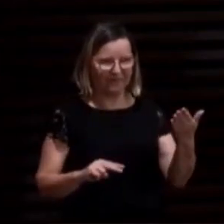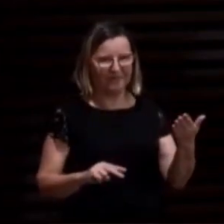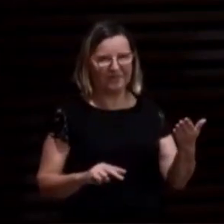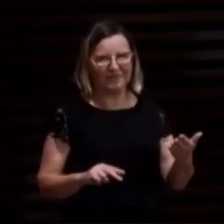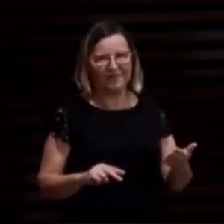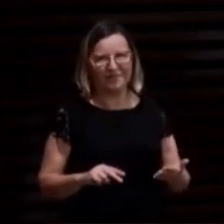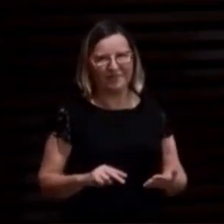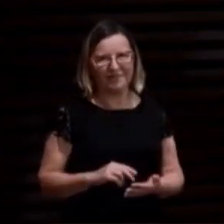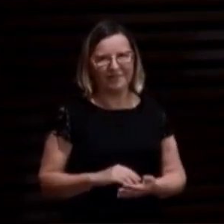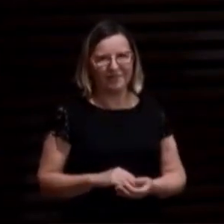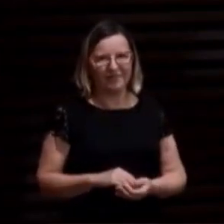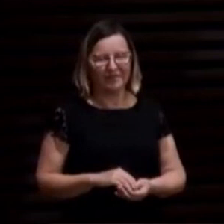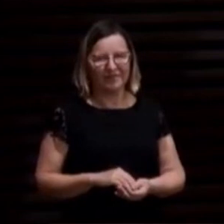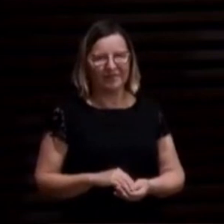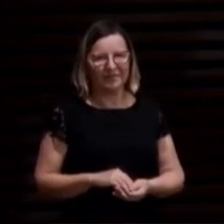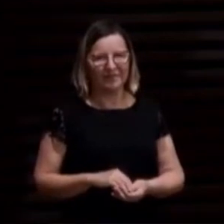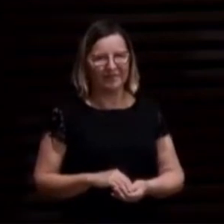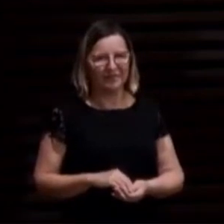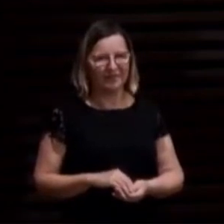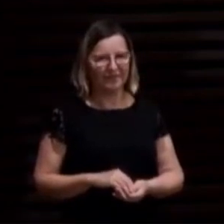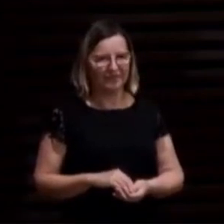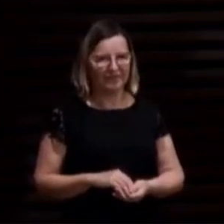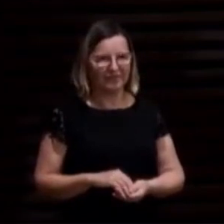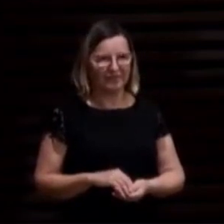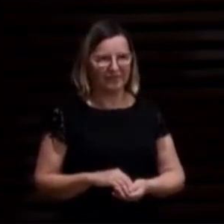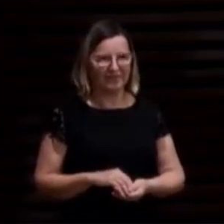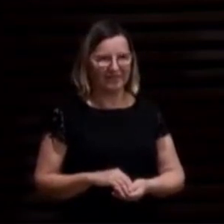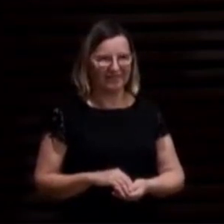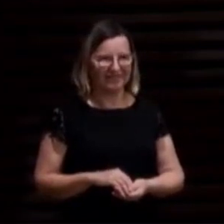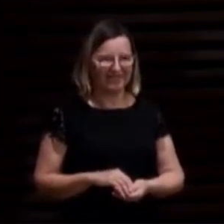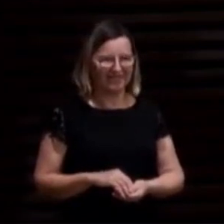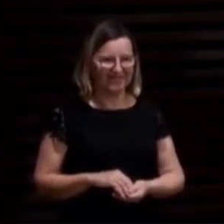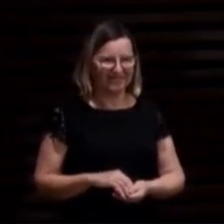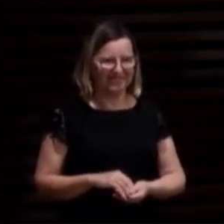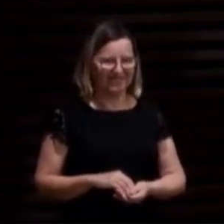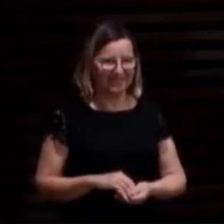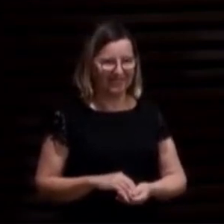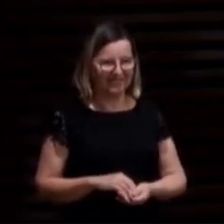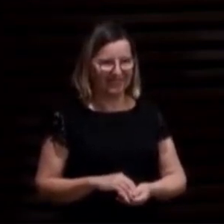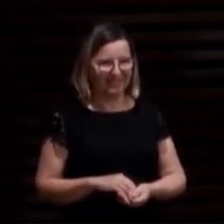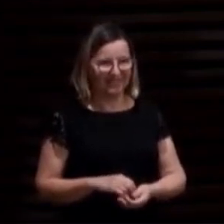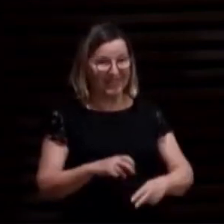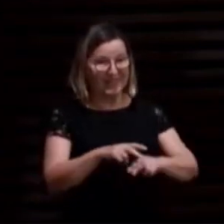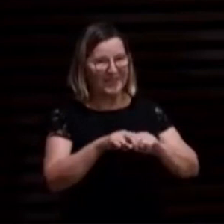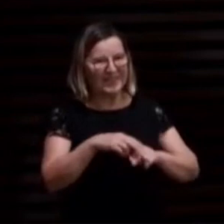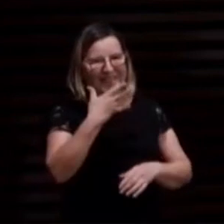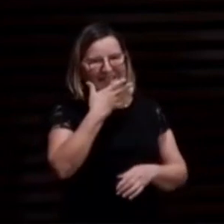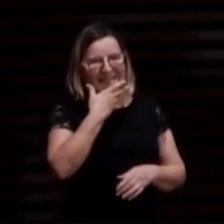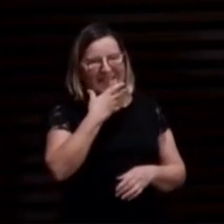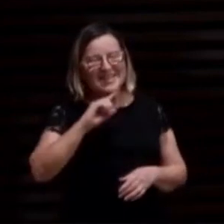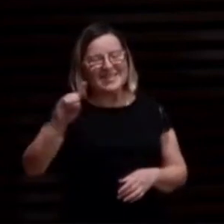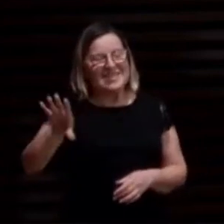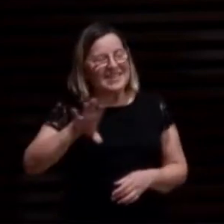(10, 17 e 18). Por isso o Pai me ama, porque